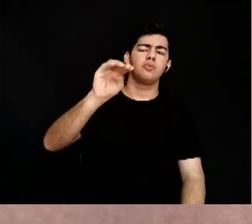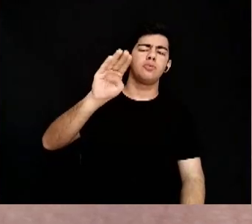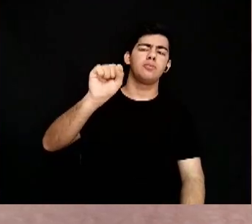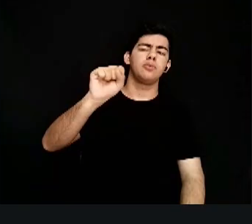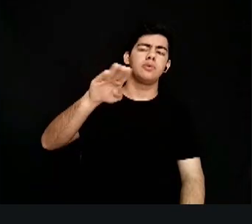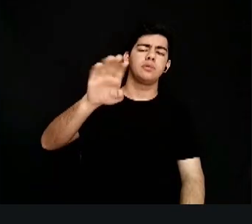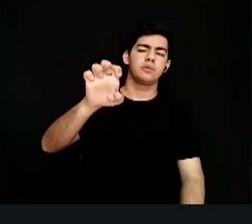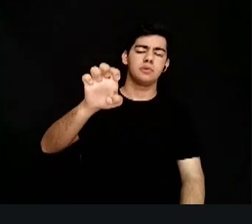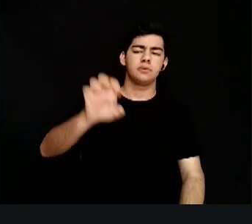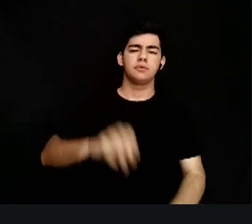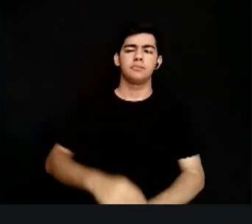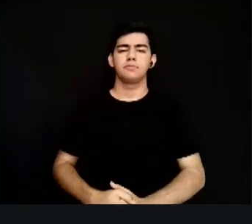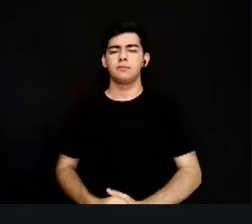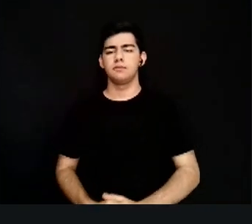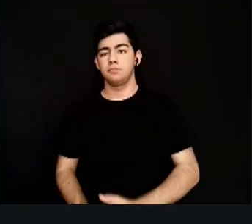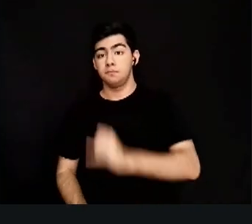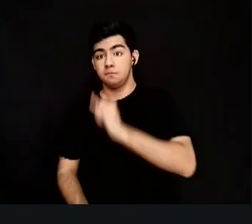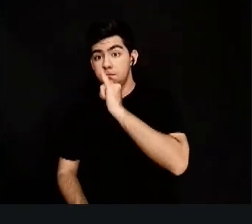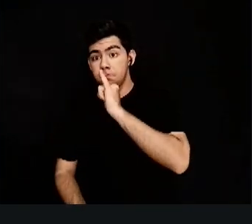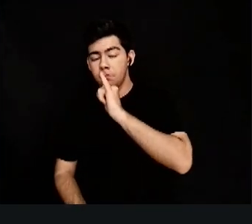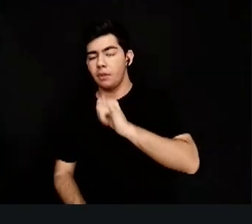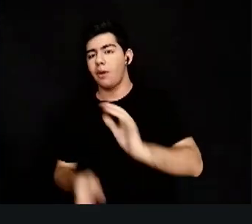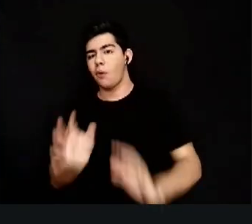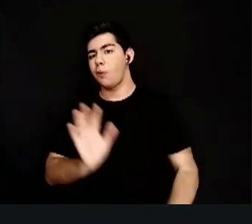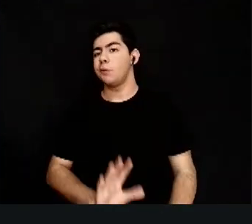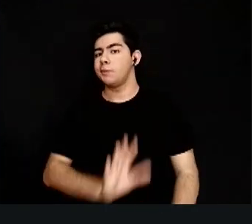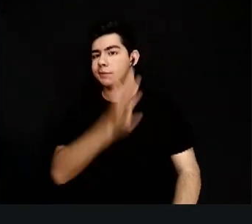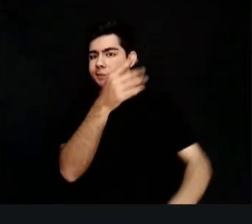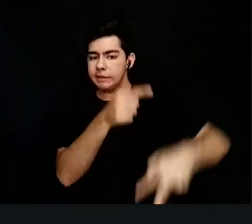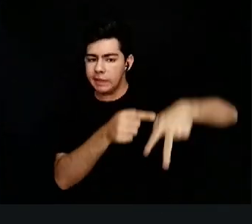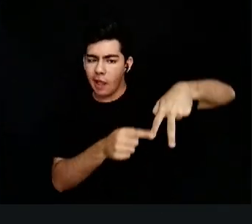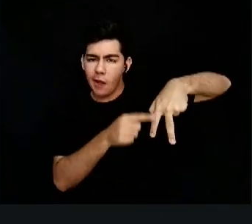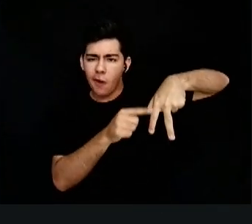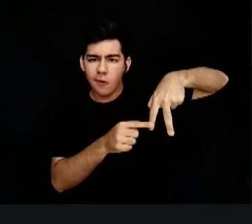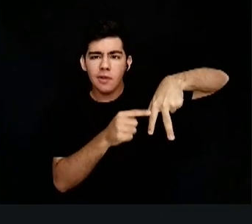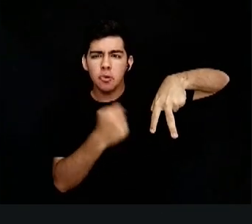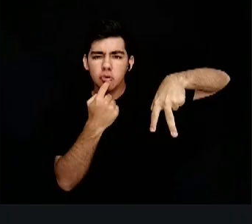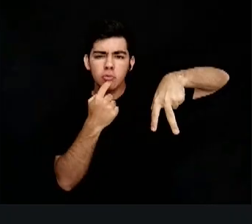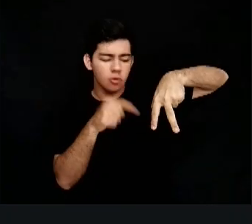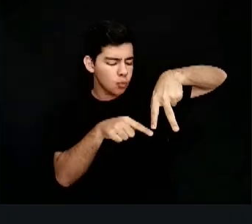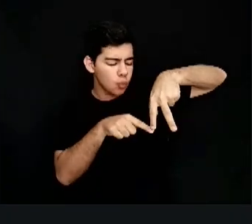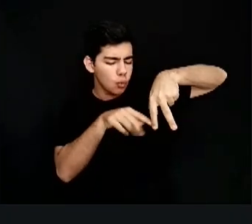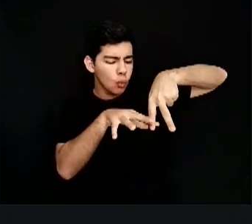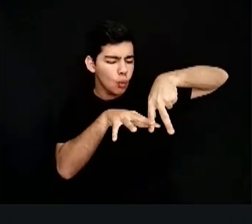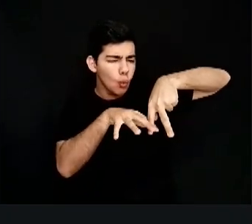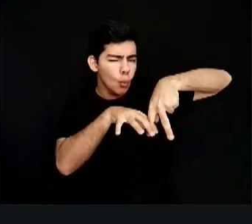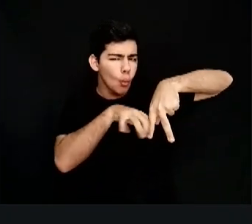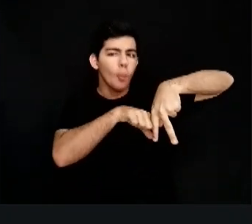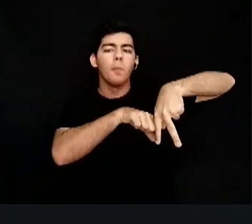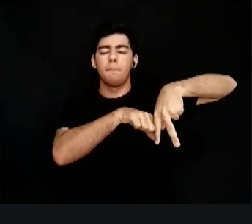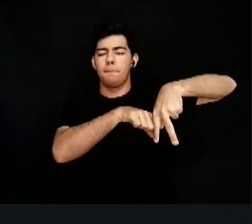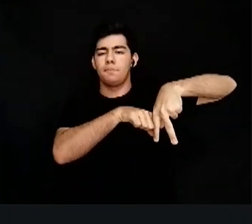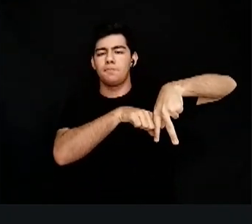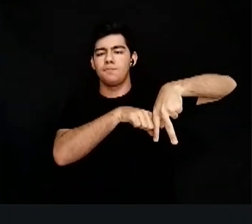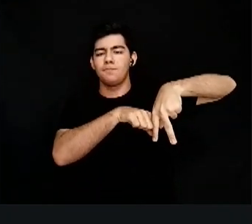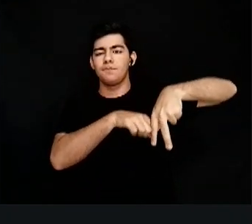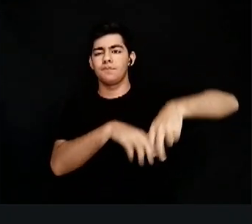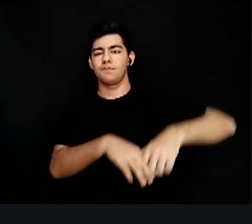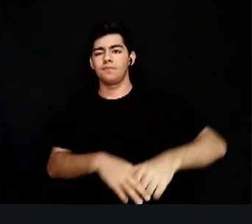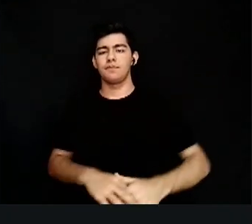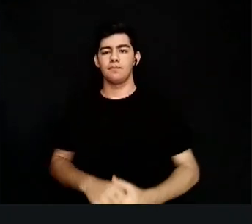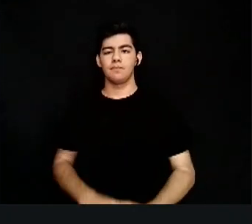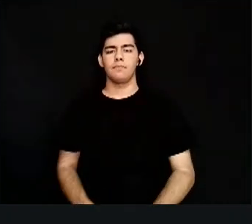venosa profunda? É quando esses coágulos se formam nas veias das pernas e, por algum motivo, eles se